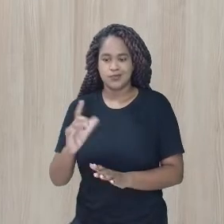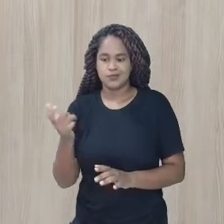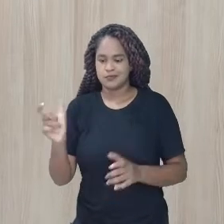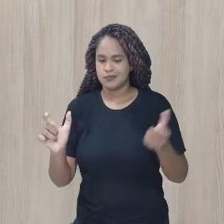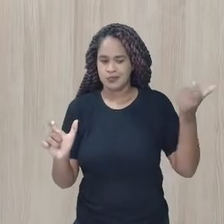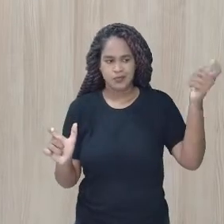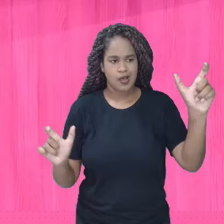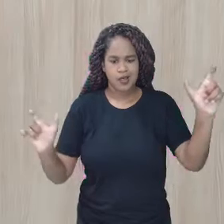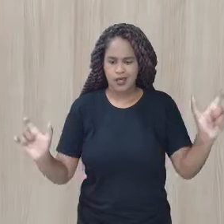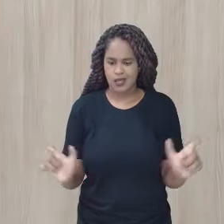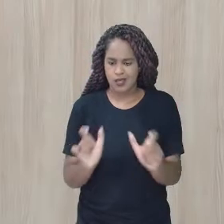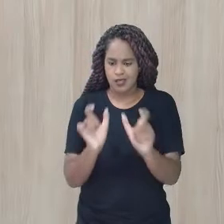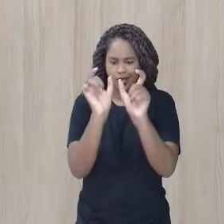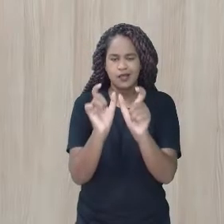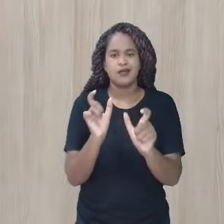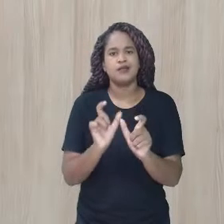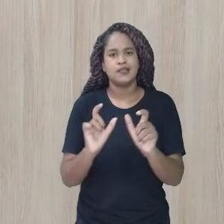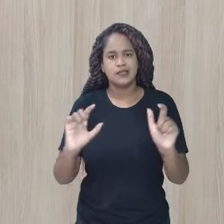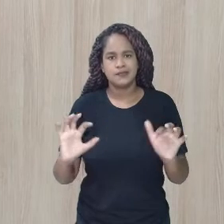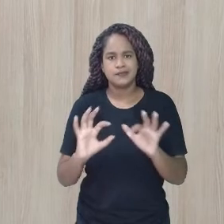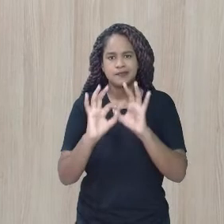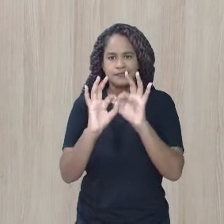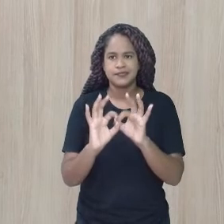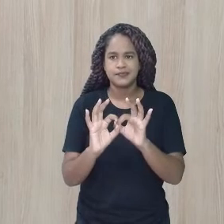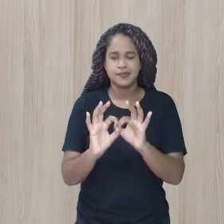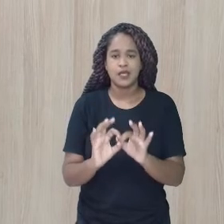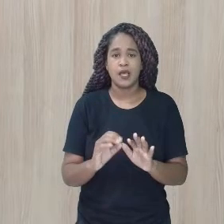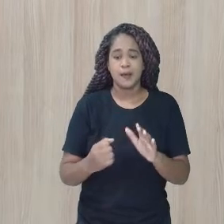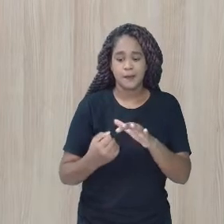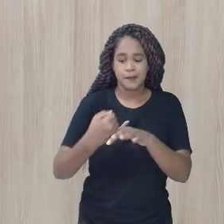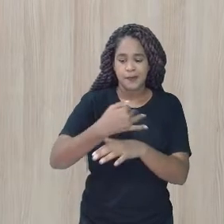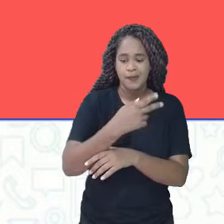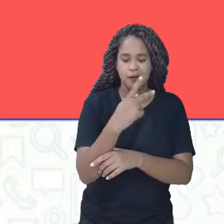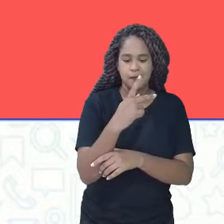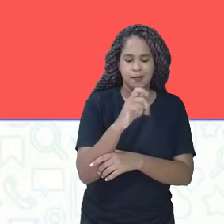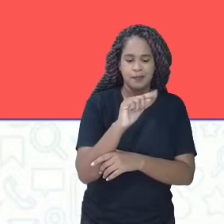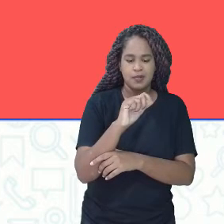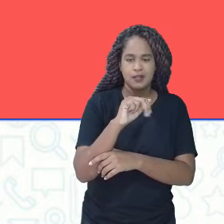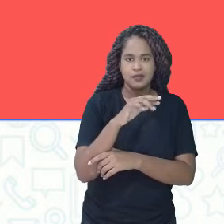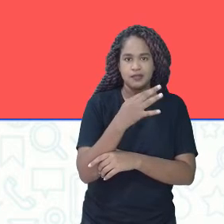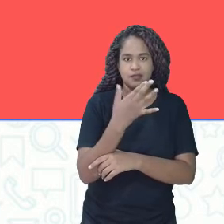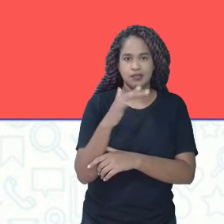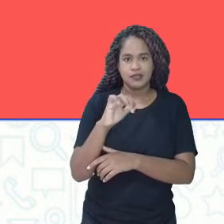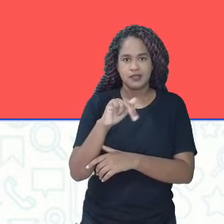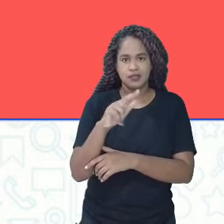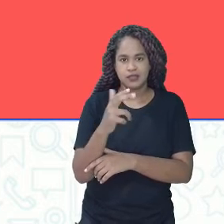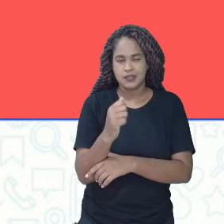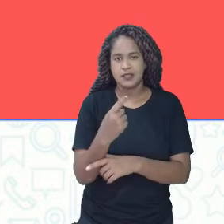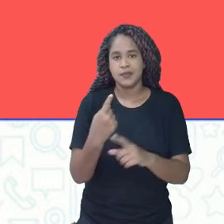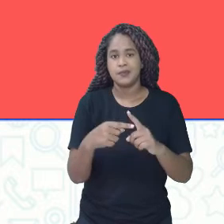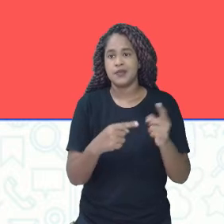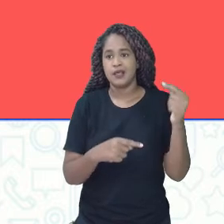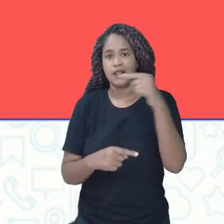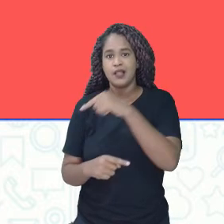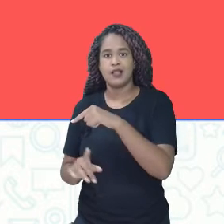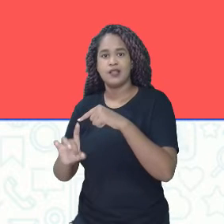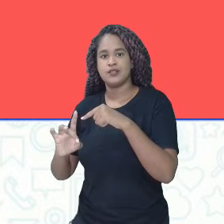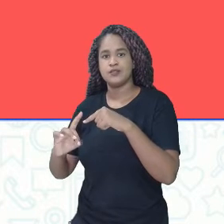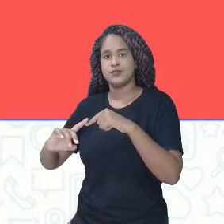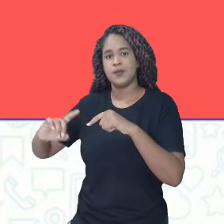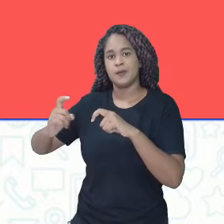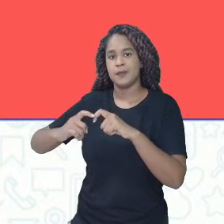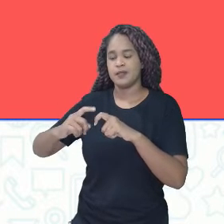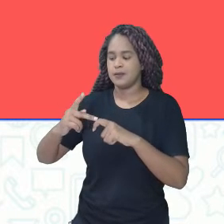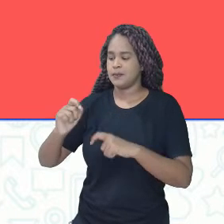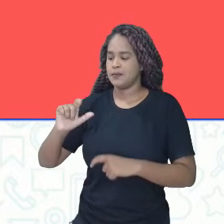que houve essa relação, não é? A plantinha foi ao hospital, mas não foi atendida. Por quê? Porque lá só tinha médico de plantão. E essa